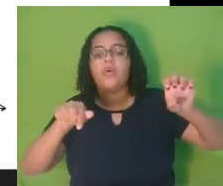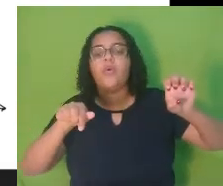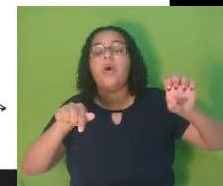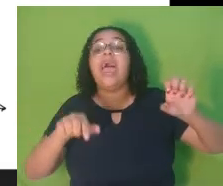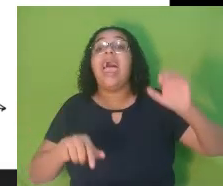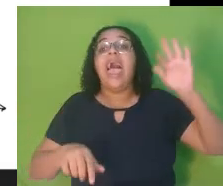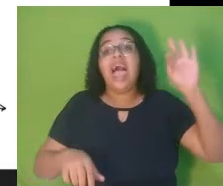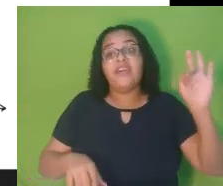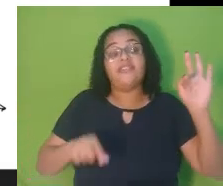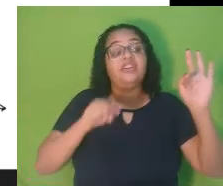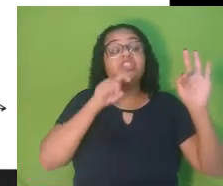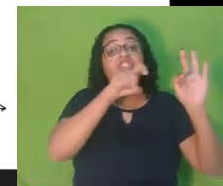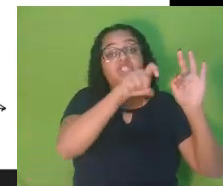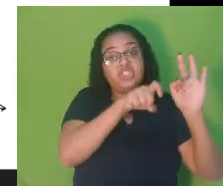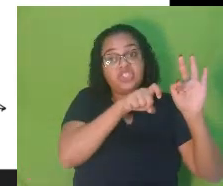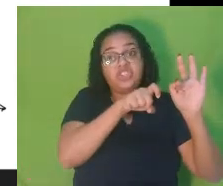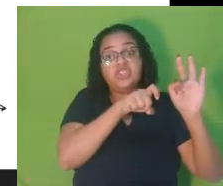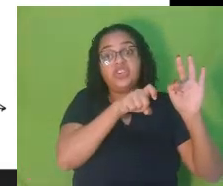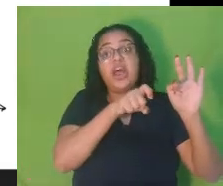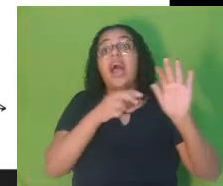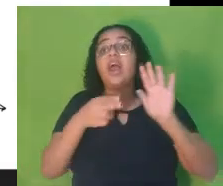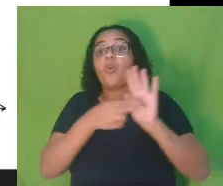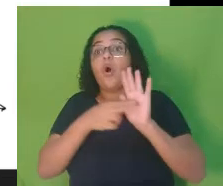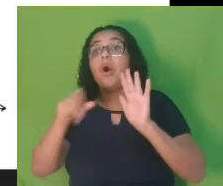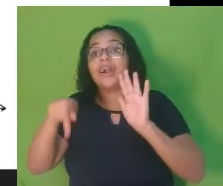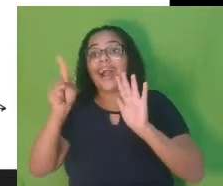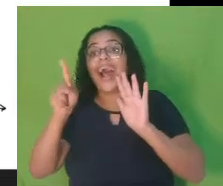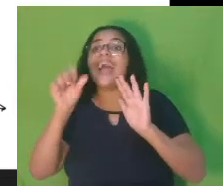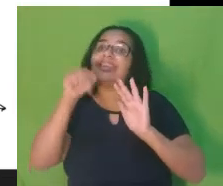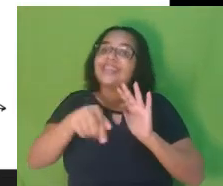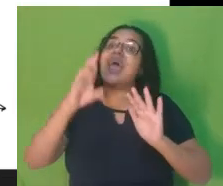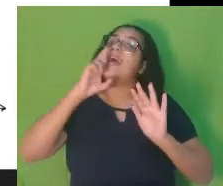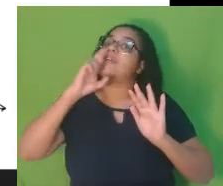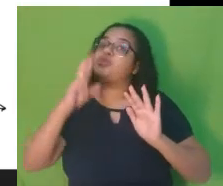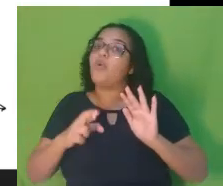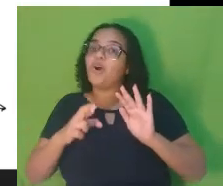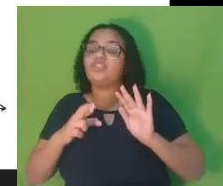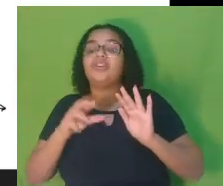x igual a k possui uma solução x0.